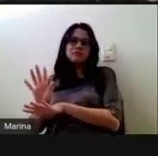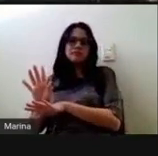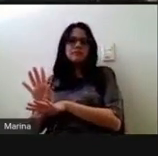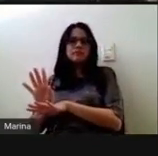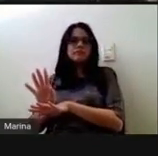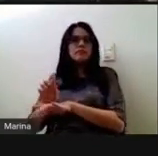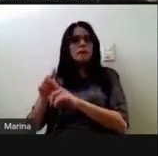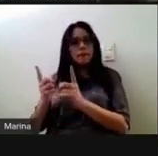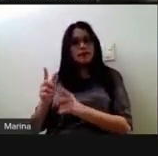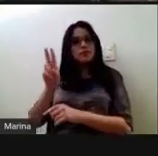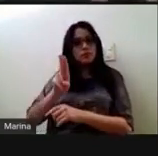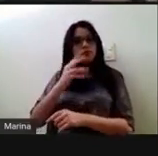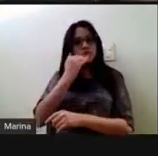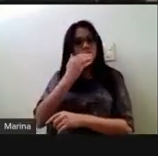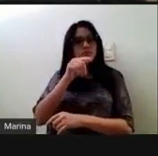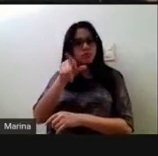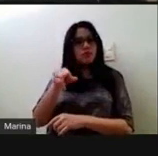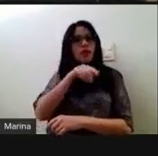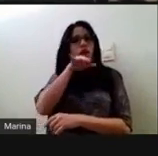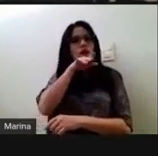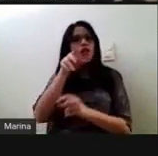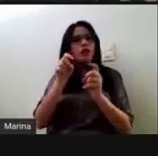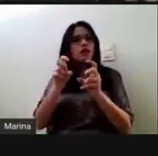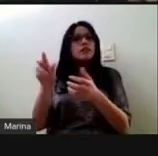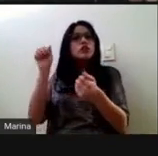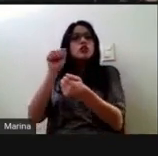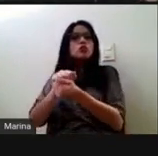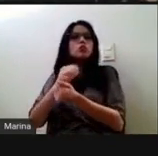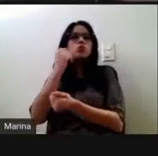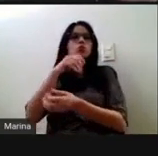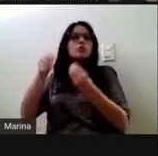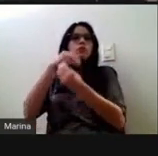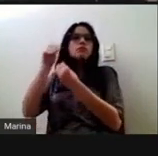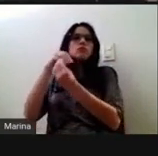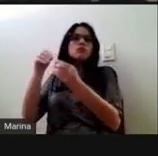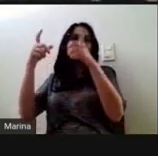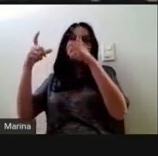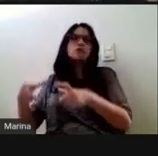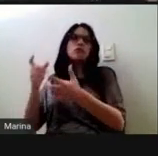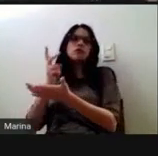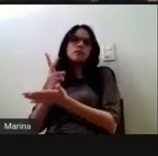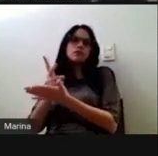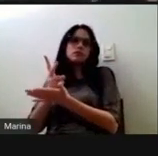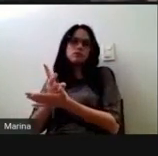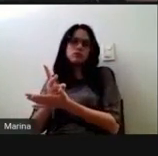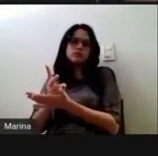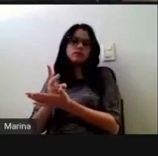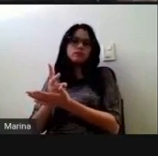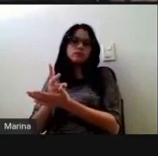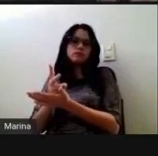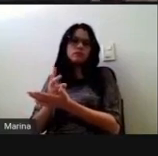Então, esses animais são vendidos junto com alimentos em um mesmo mercado,